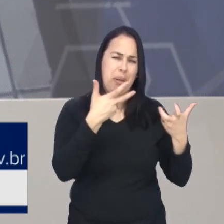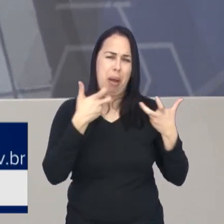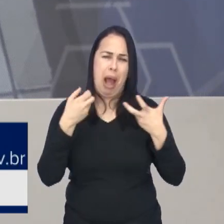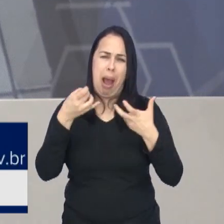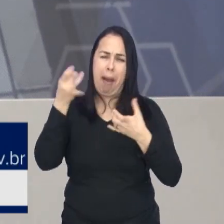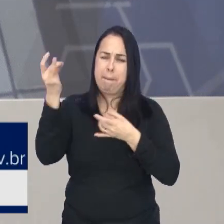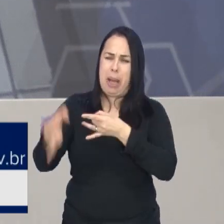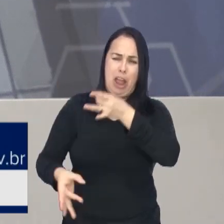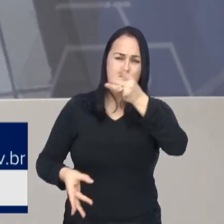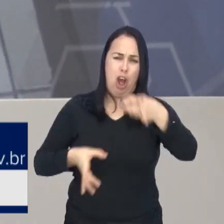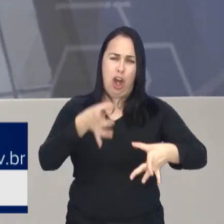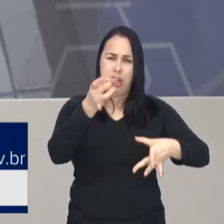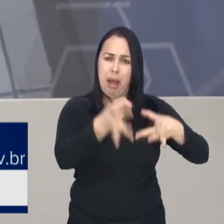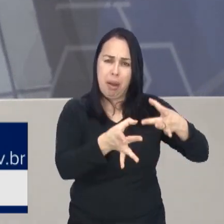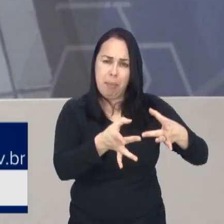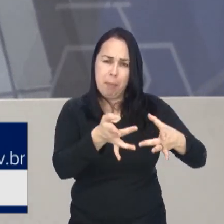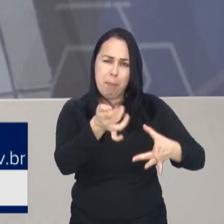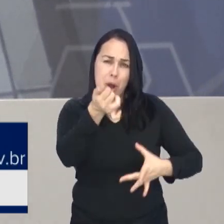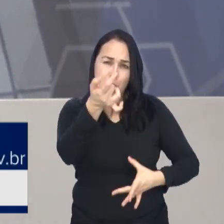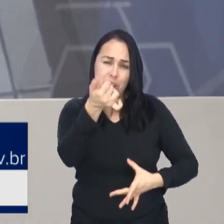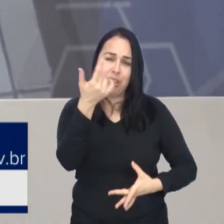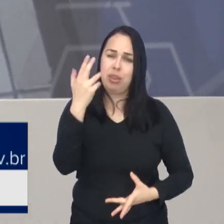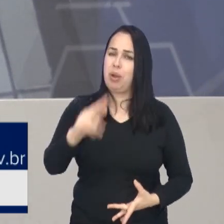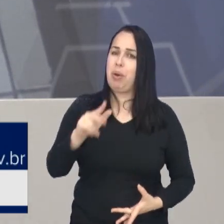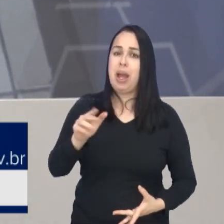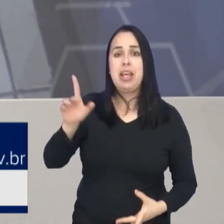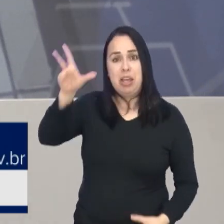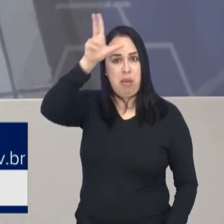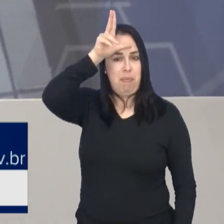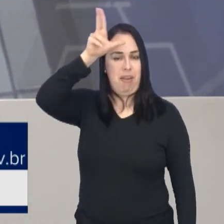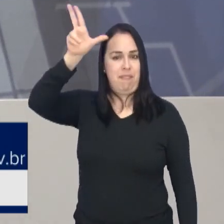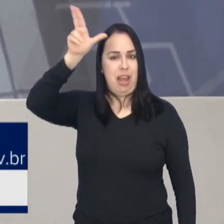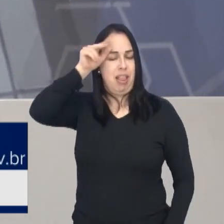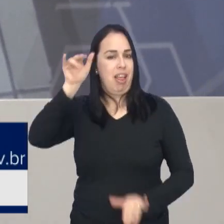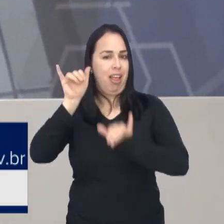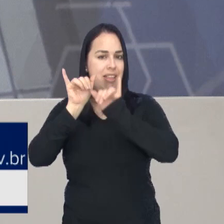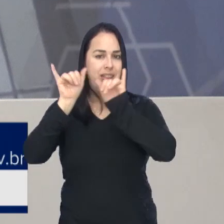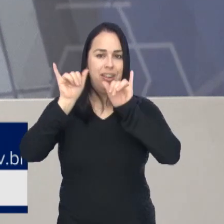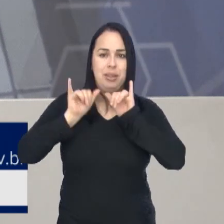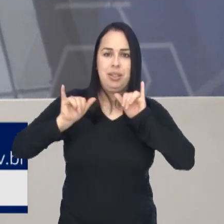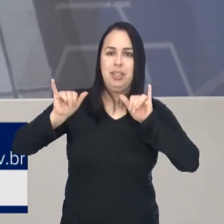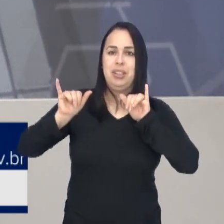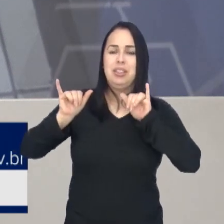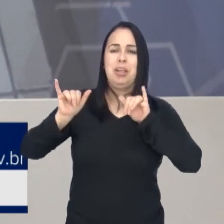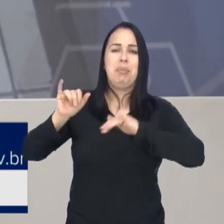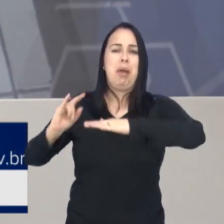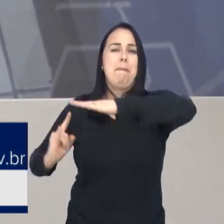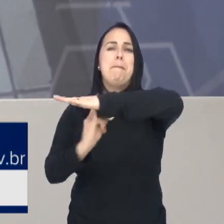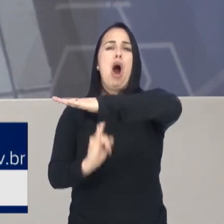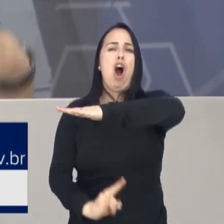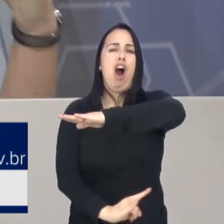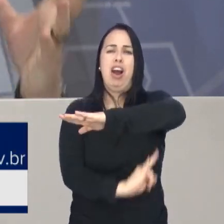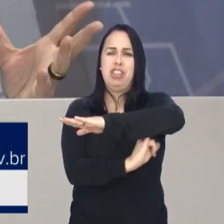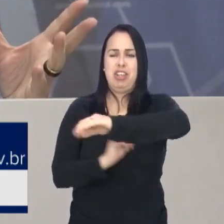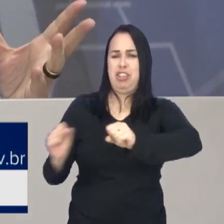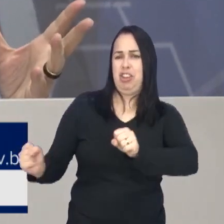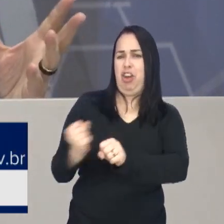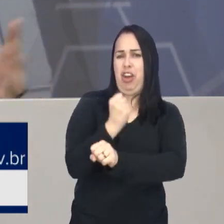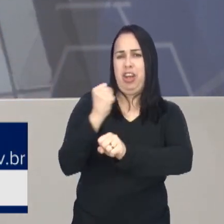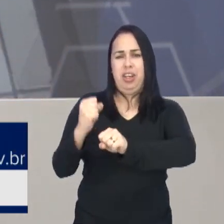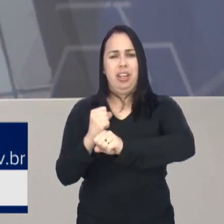dos Campos, né, e não são poucas. E o prefeito anunciando viaduto, ponte,